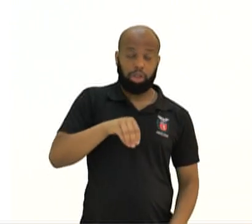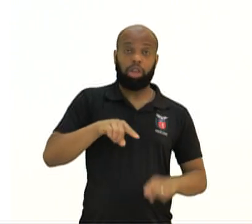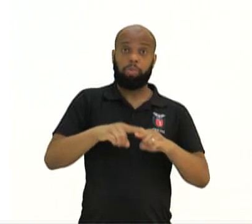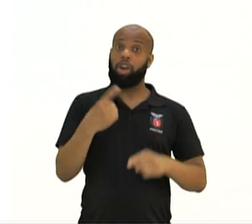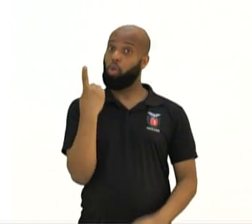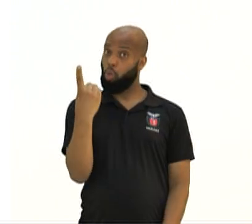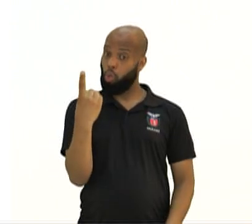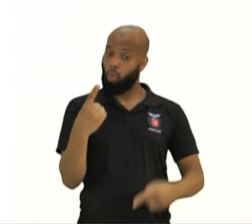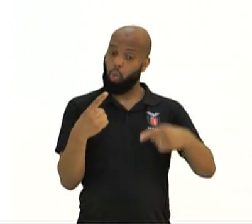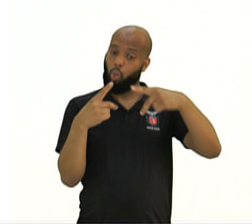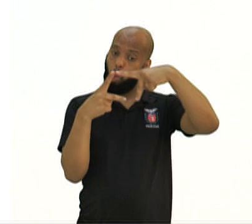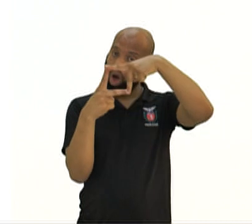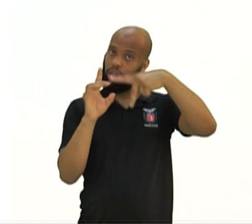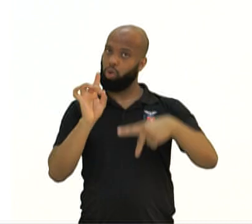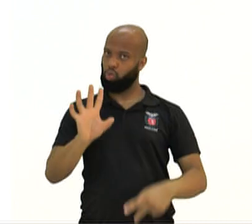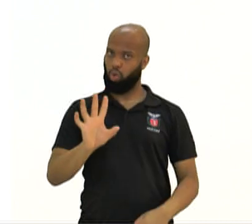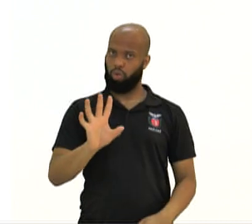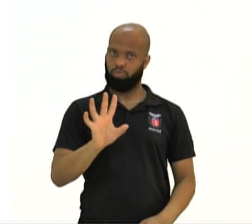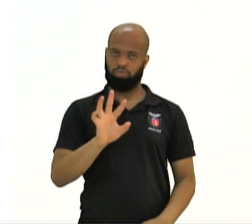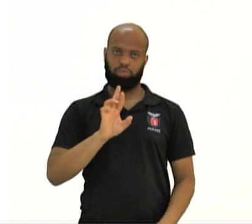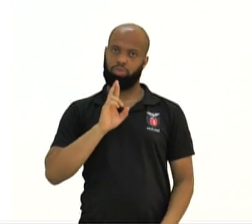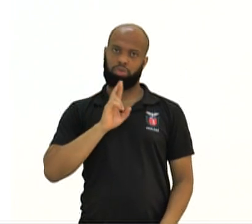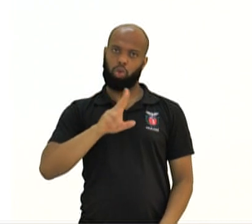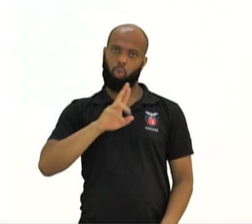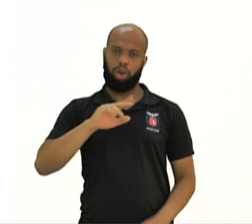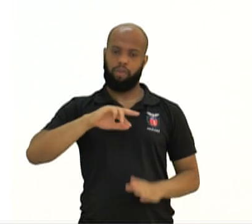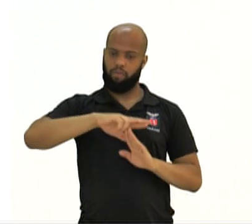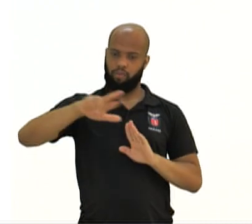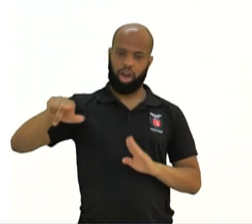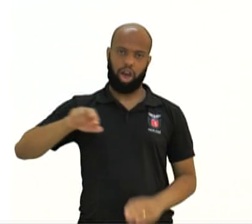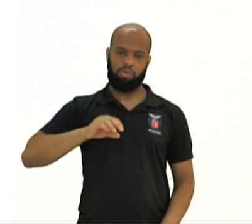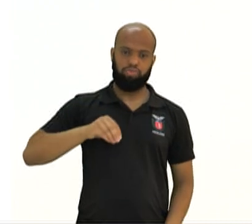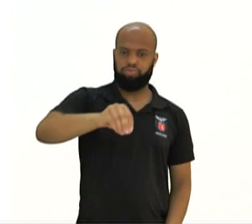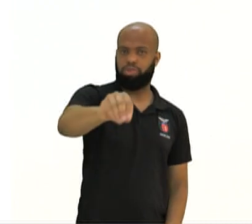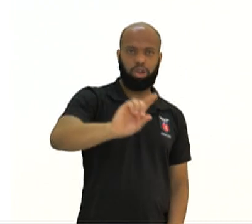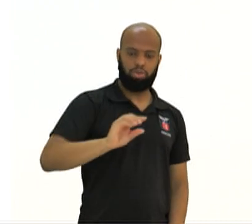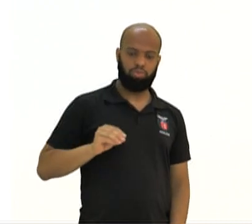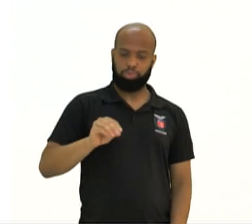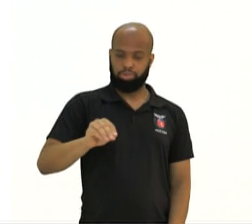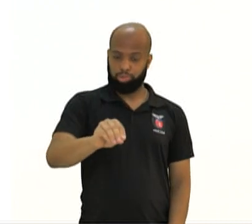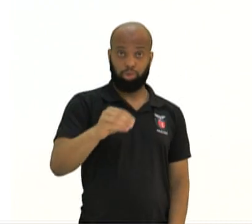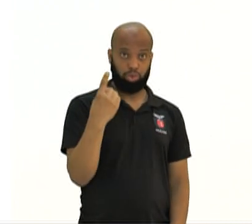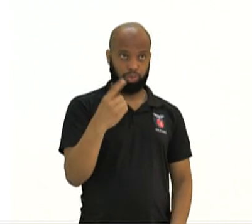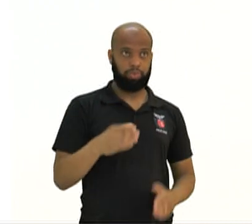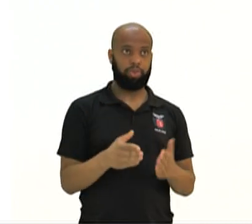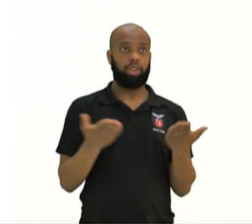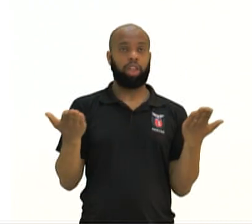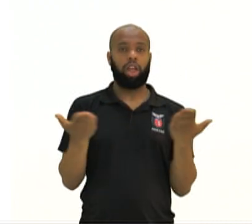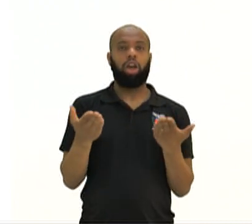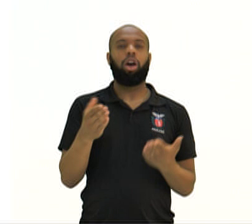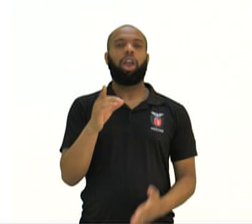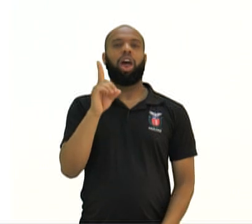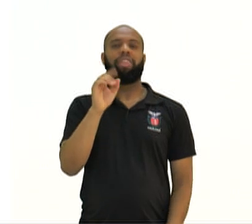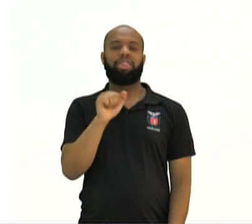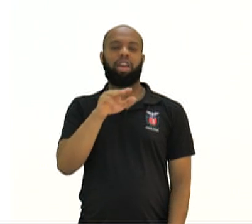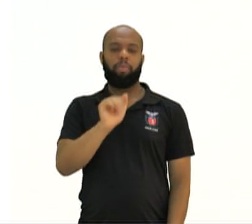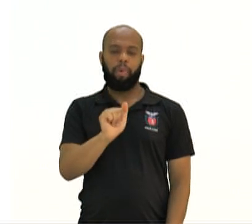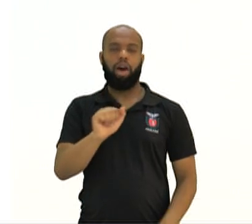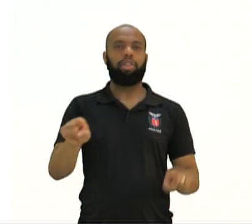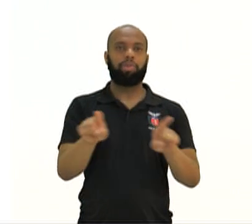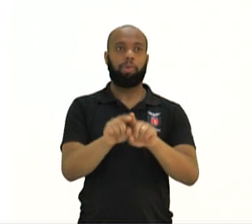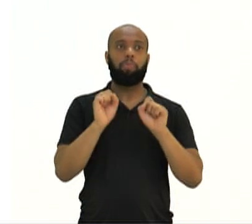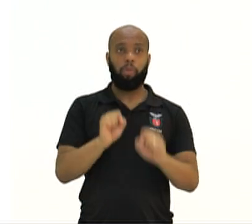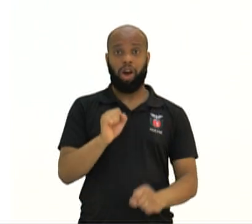de cada vez, como a gente pode ver aqui nessa imagem. A dama, assim como o rei, também pode se movimentar em